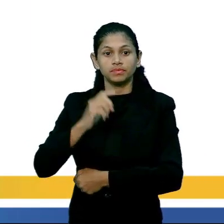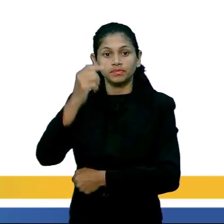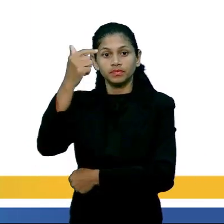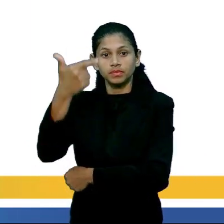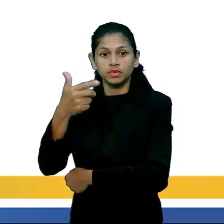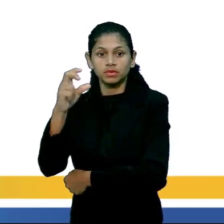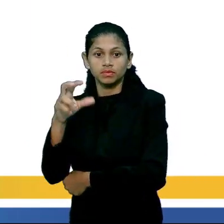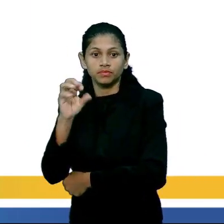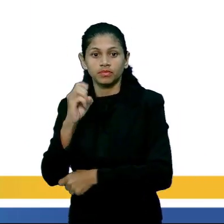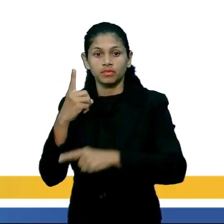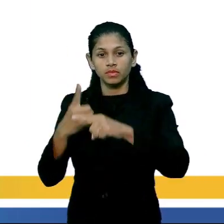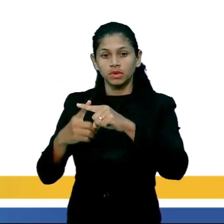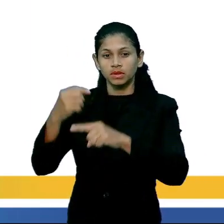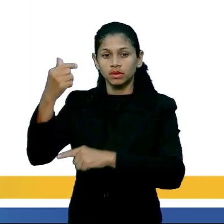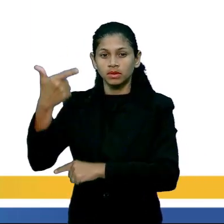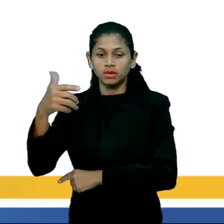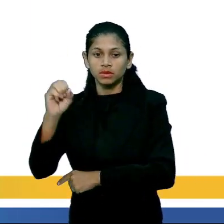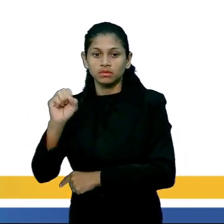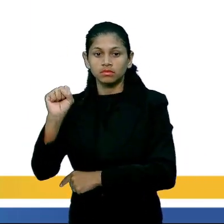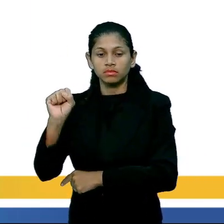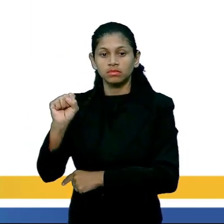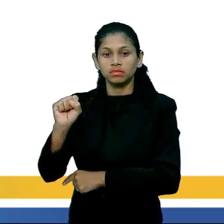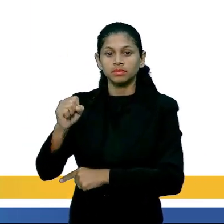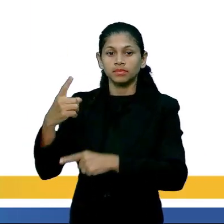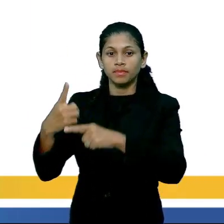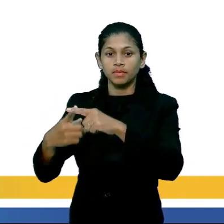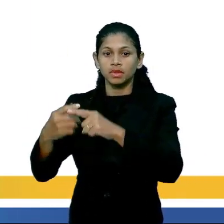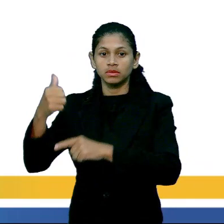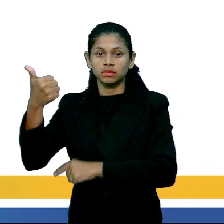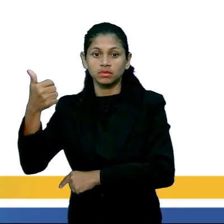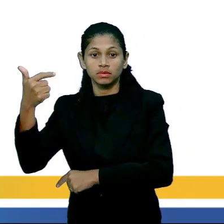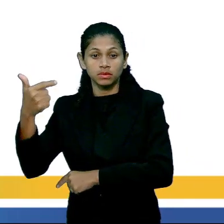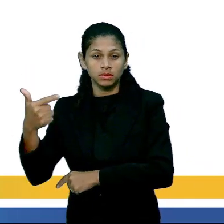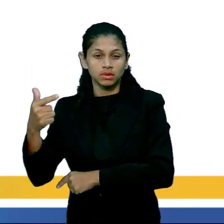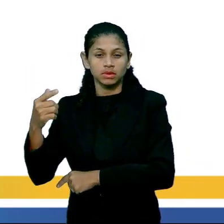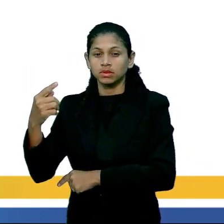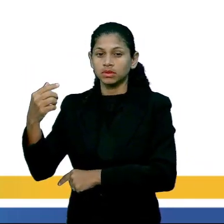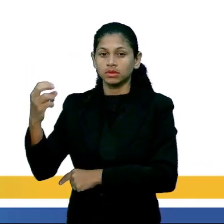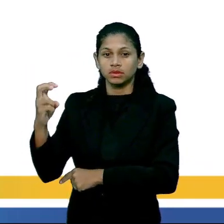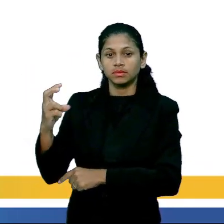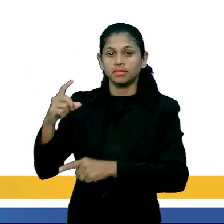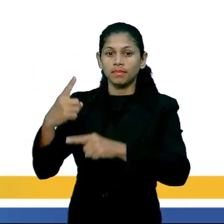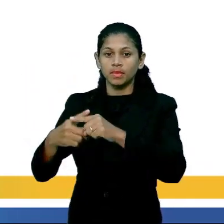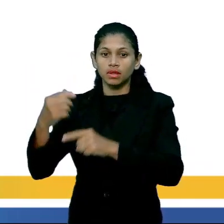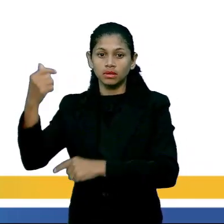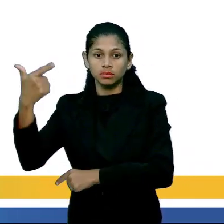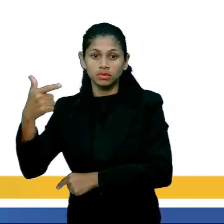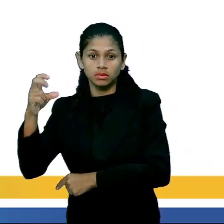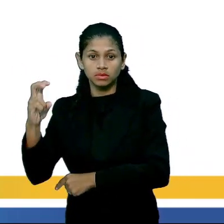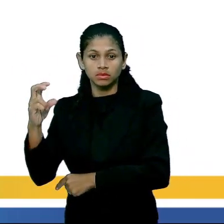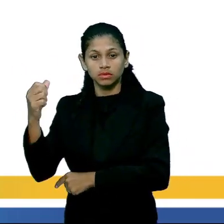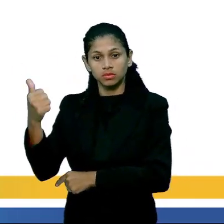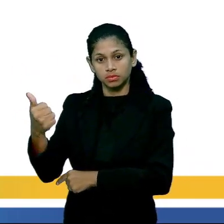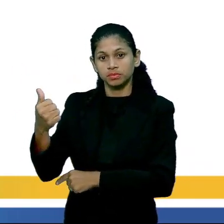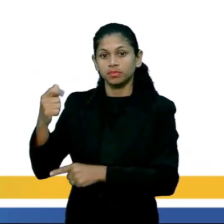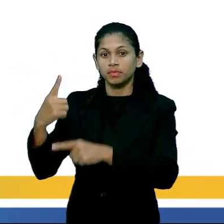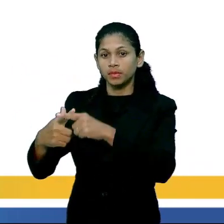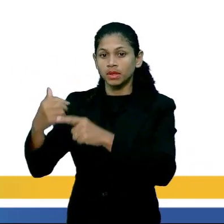250 mais 208 mais 215 + 251